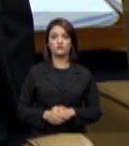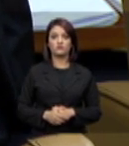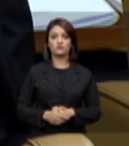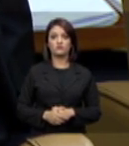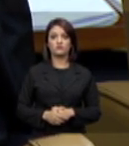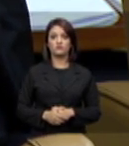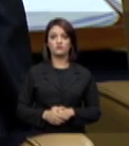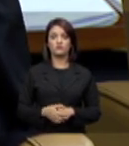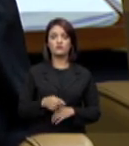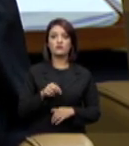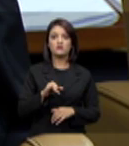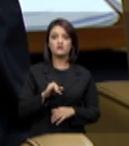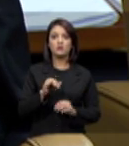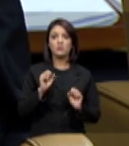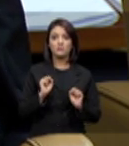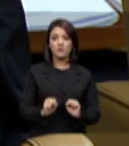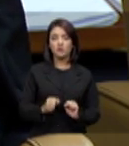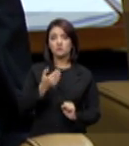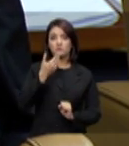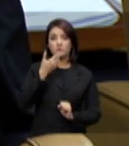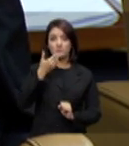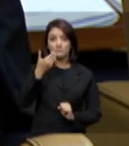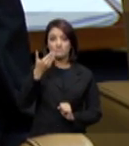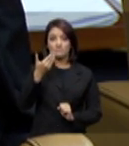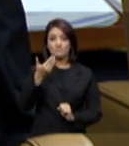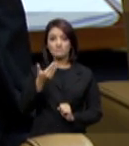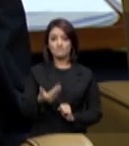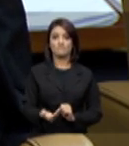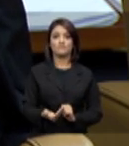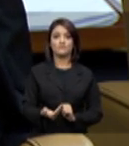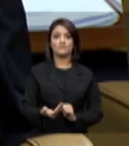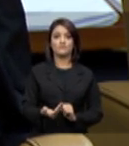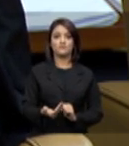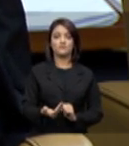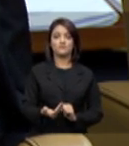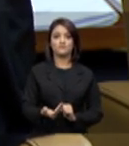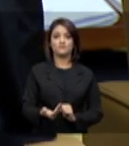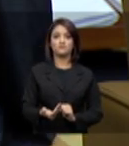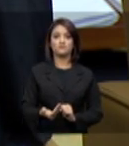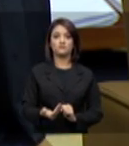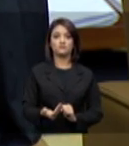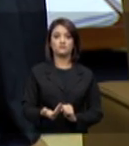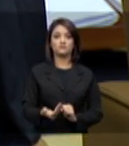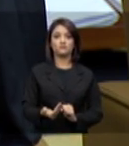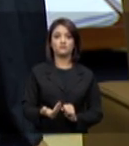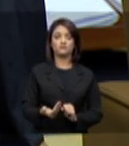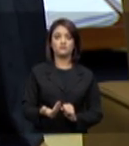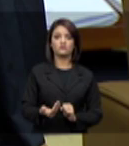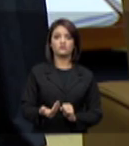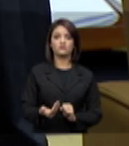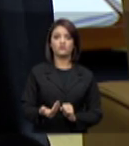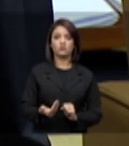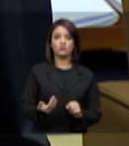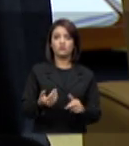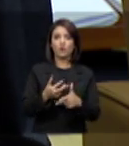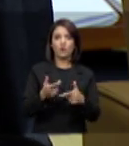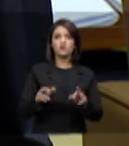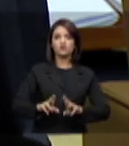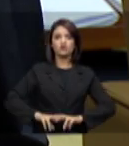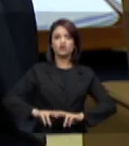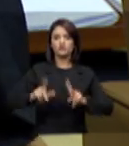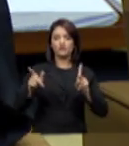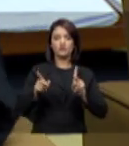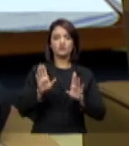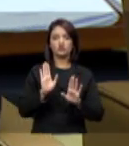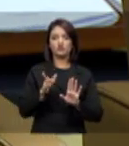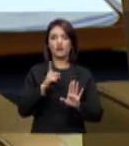a pedir mesmo incidentalmente é algo diverso do que está